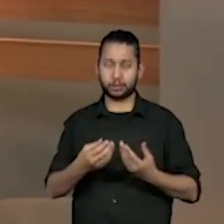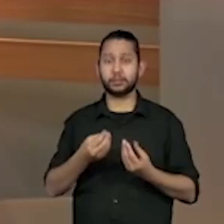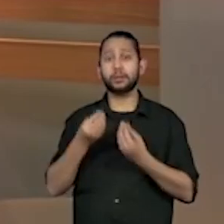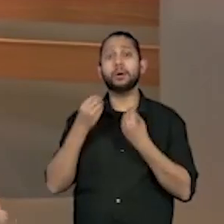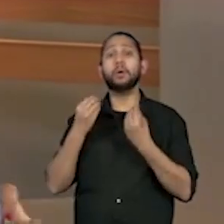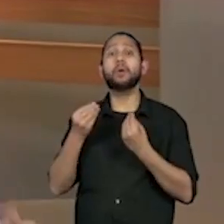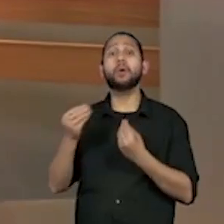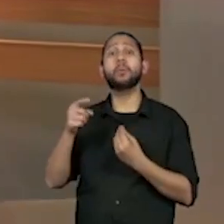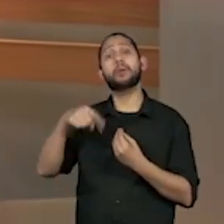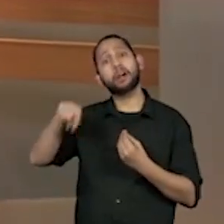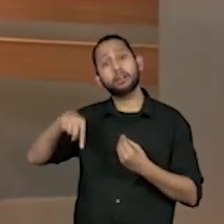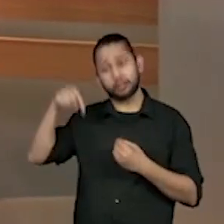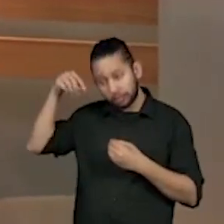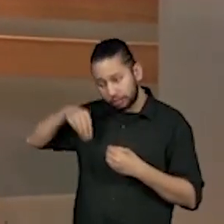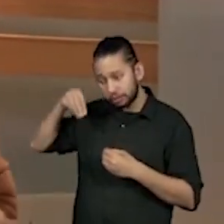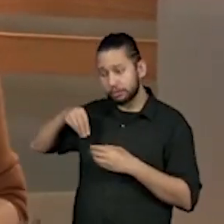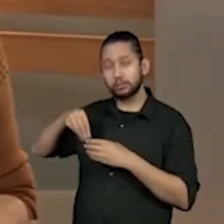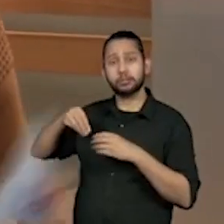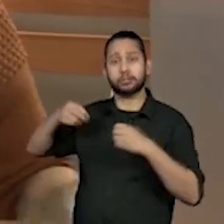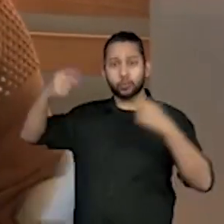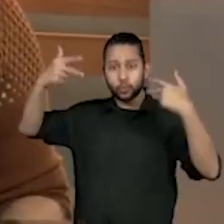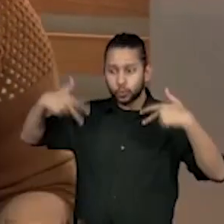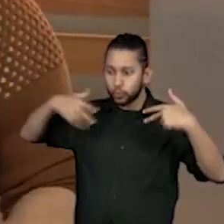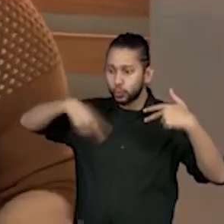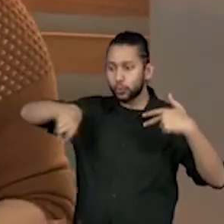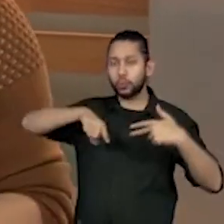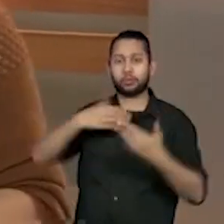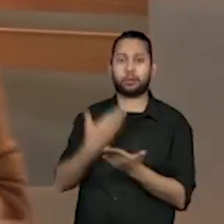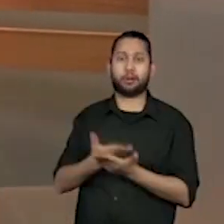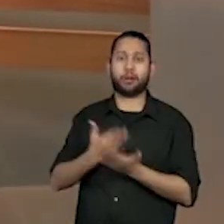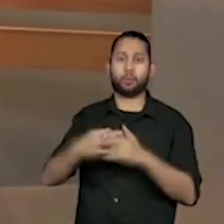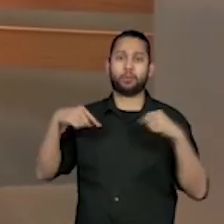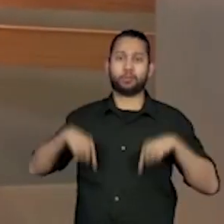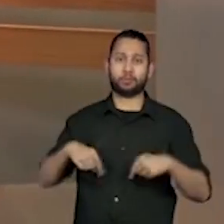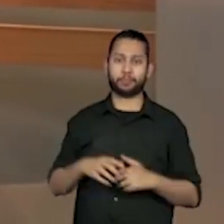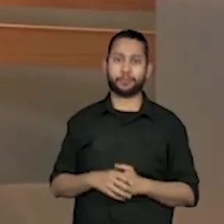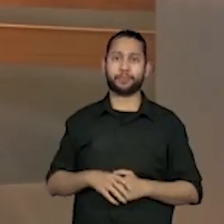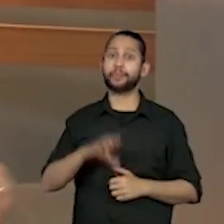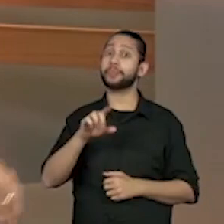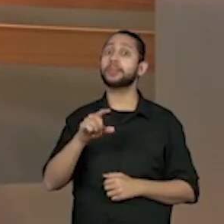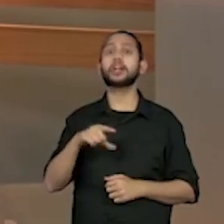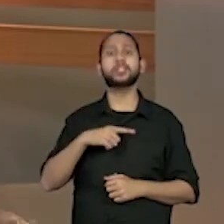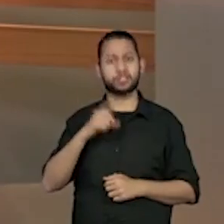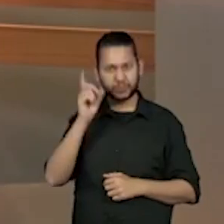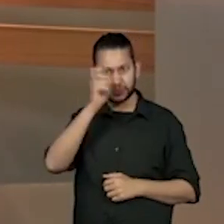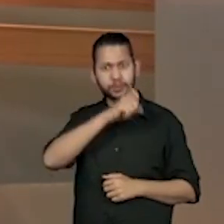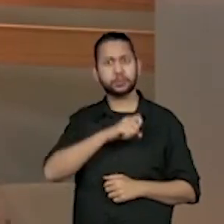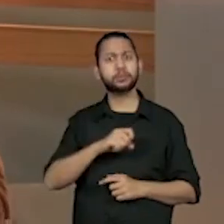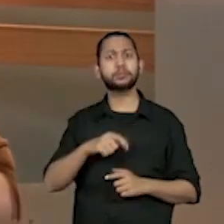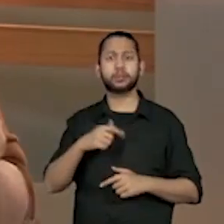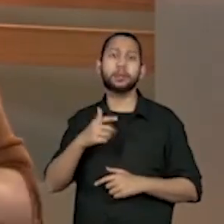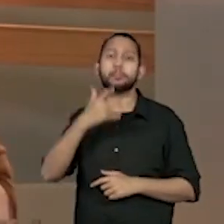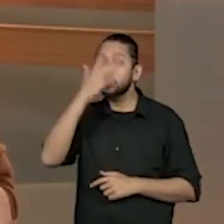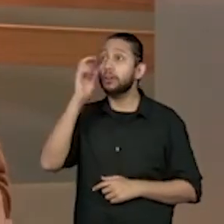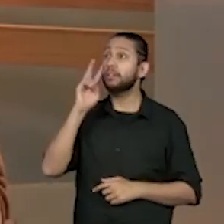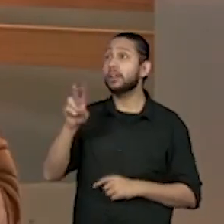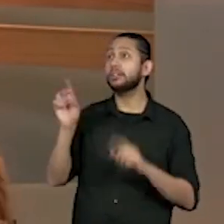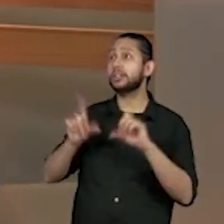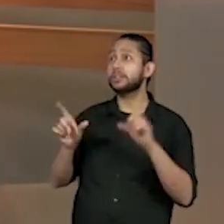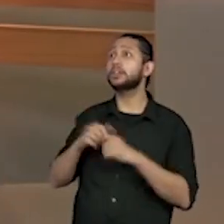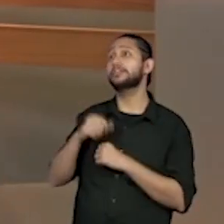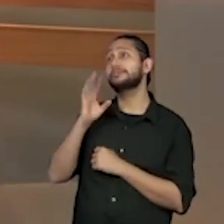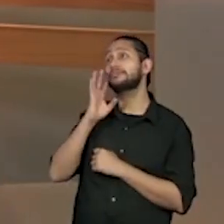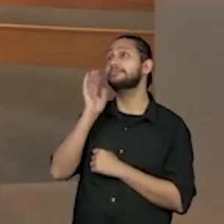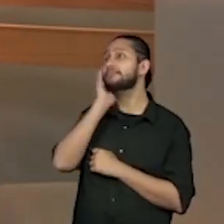menos, todo esse processo aqui da nossa aula, né? Ele é um processo bem difícil. Eu sei que muitos alunos assistem aqui a nossa